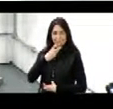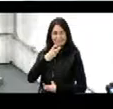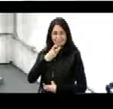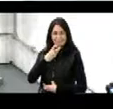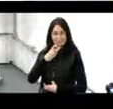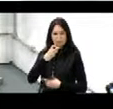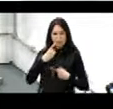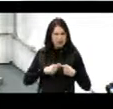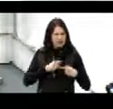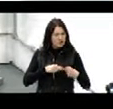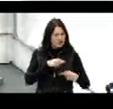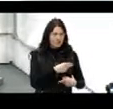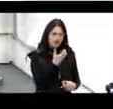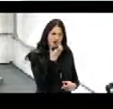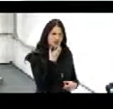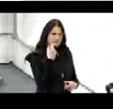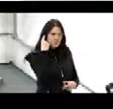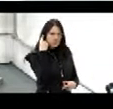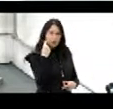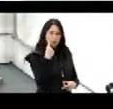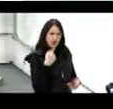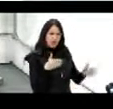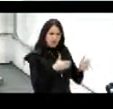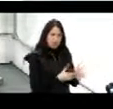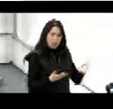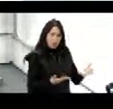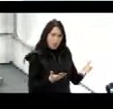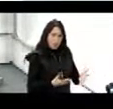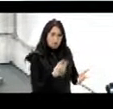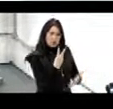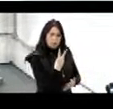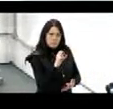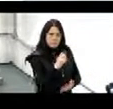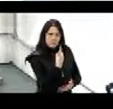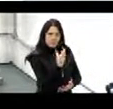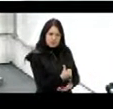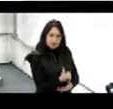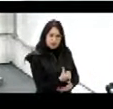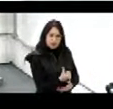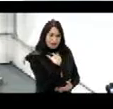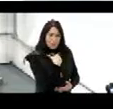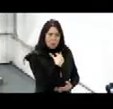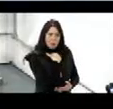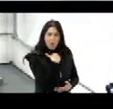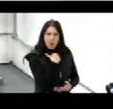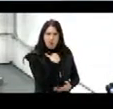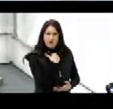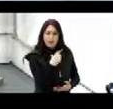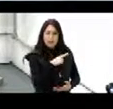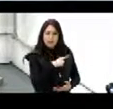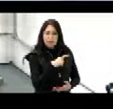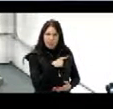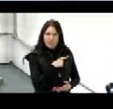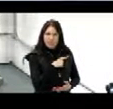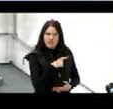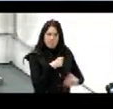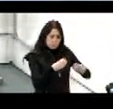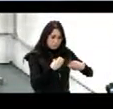que as nossas crianças surdas, até hoje, em 2016, não podem ser alfabetizadas na sua